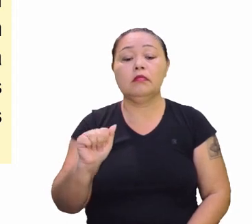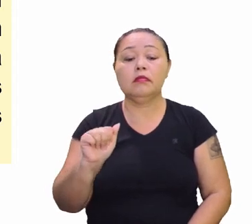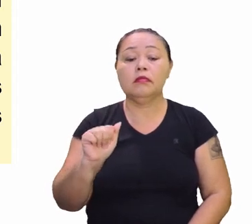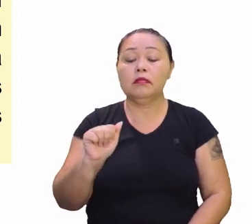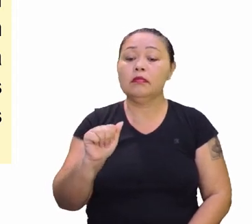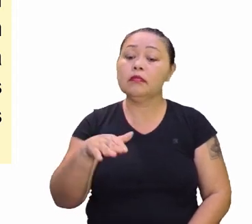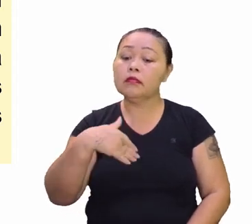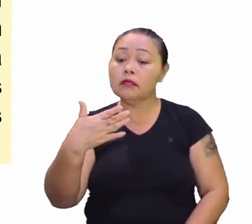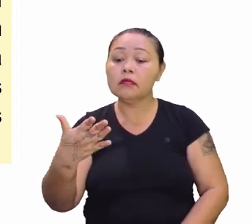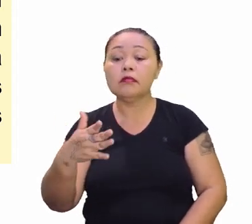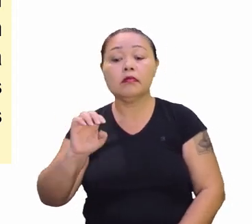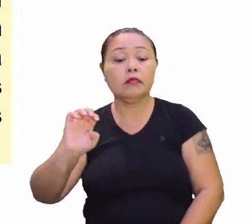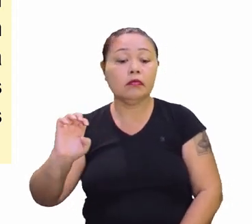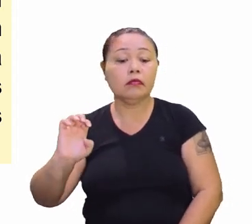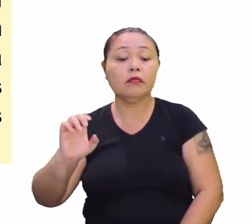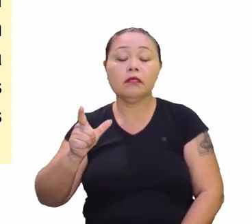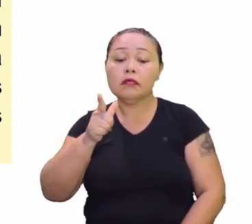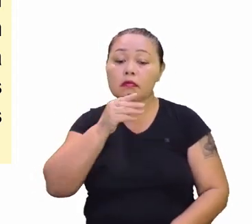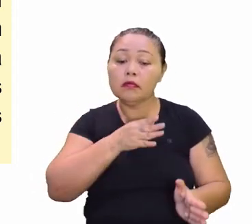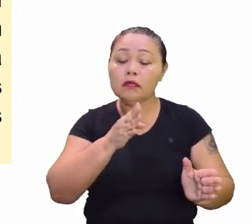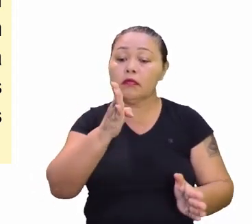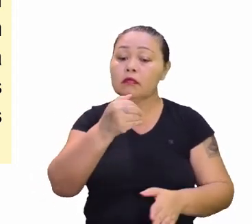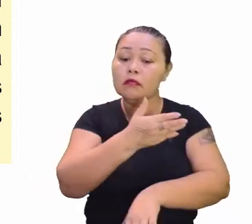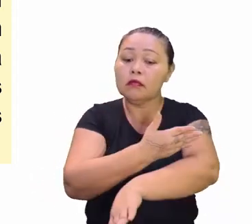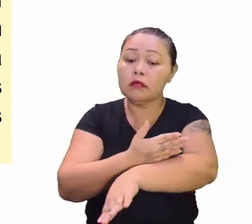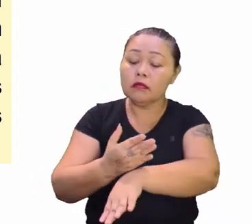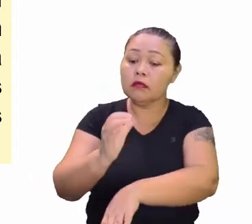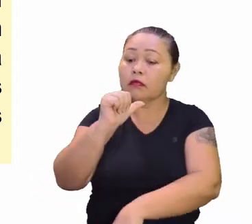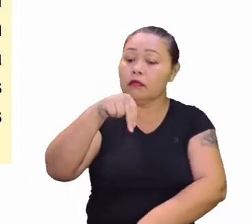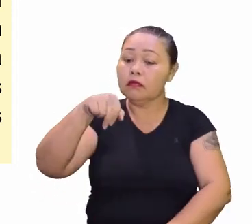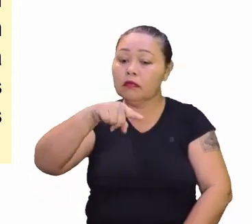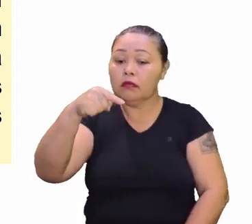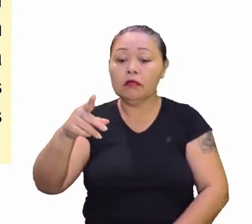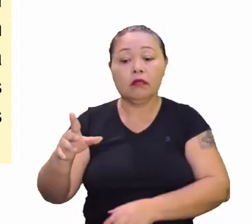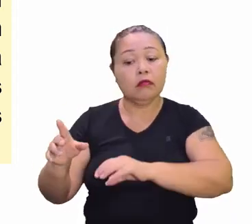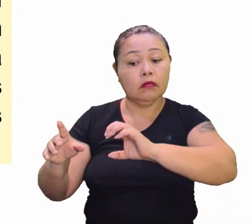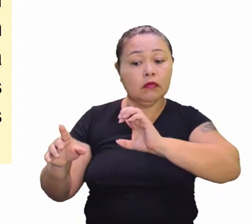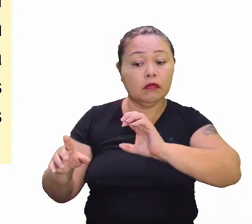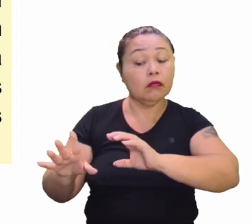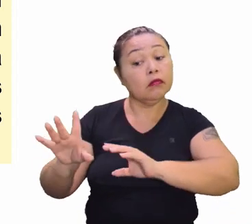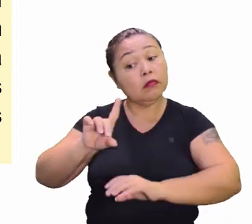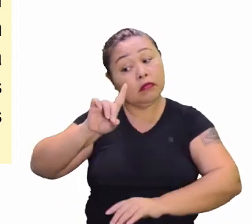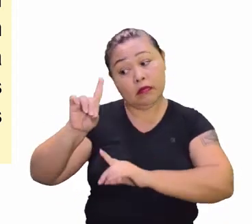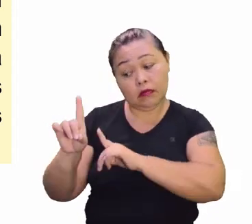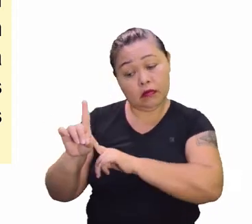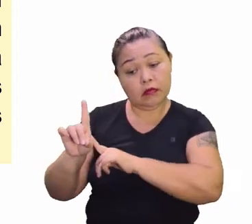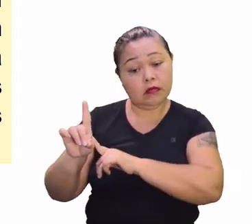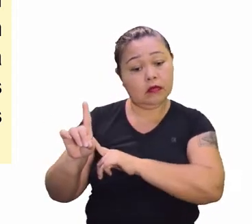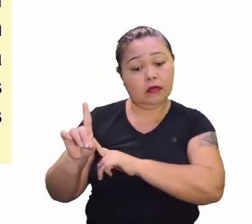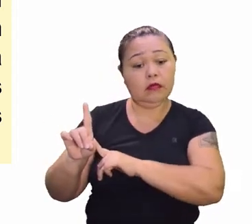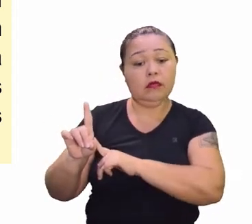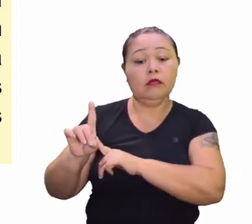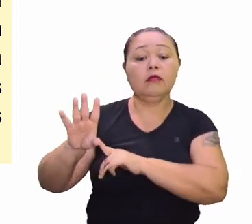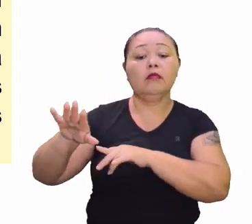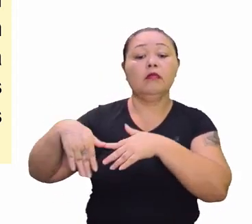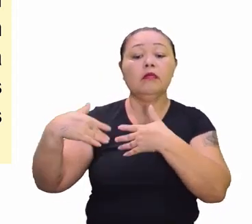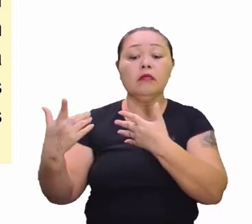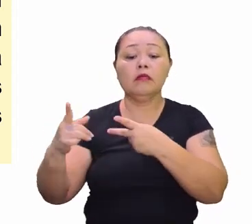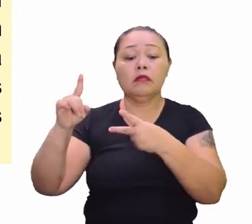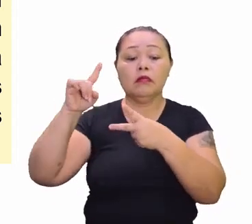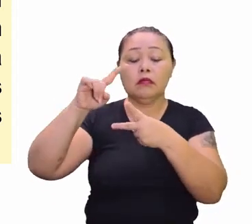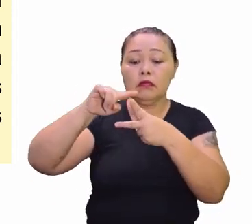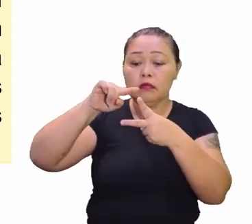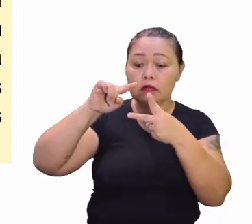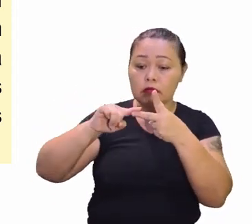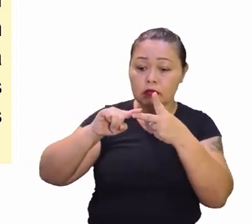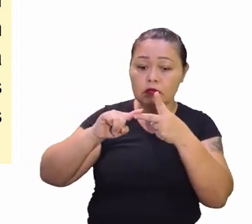Maçangana, pela margem esquerda, e os rios Brancos e Canaã pela margem direita, galera, dos quais